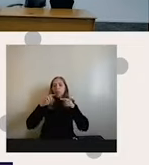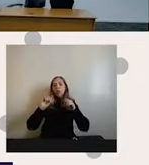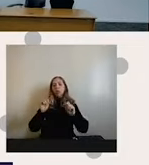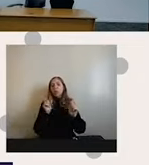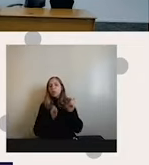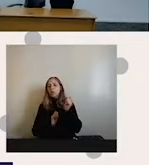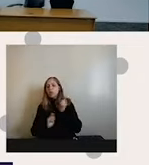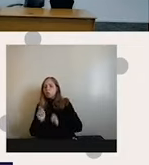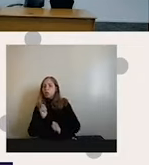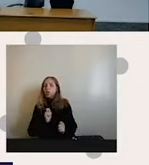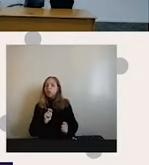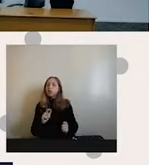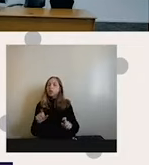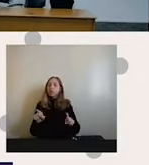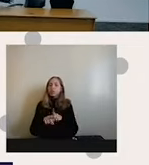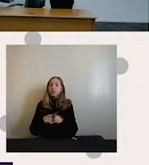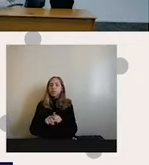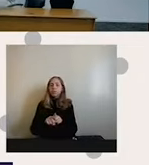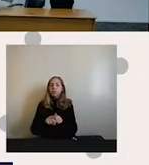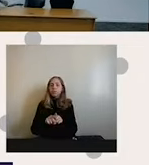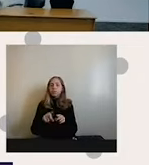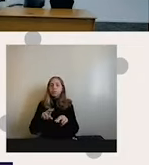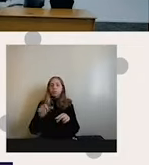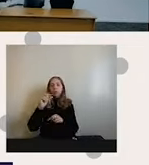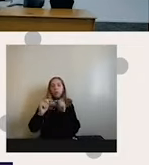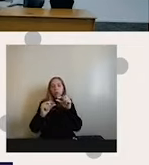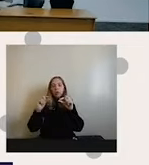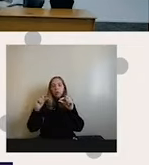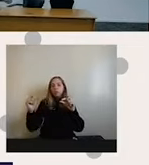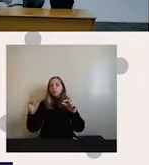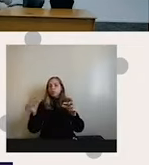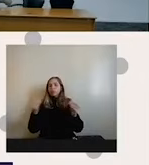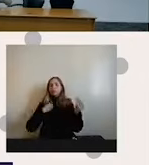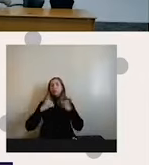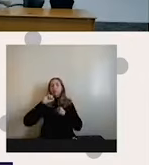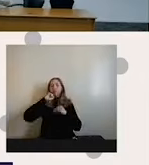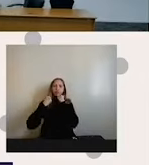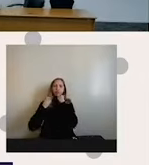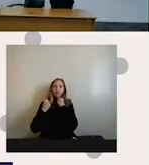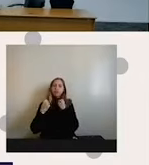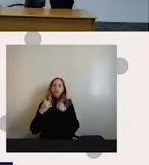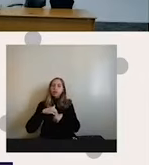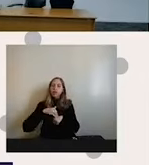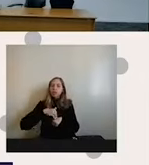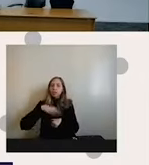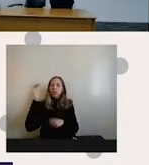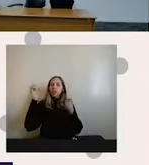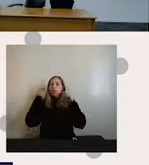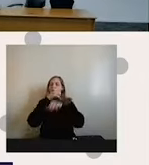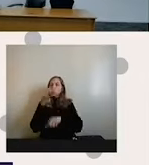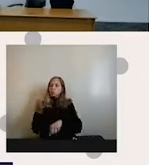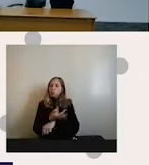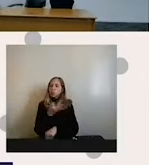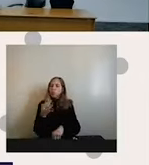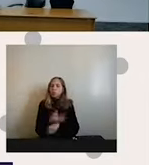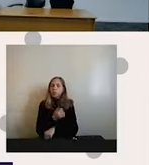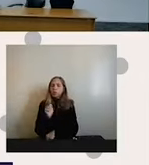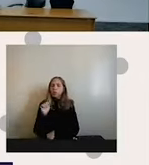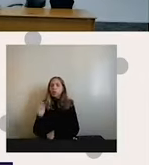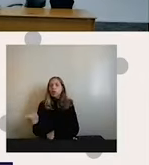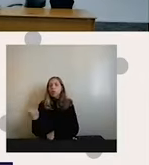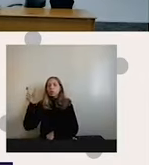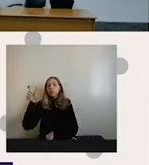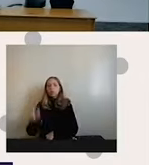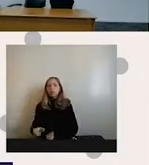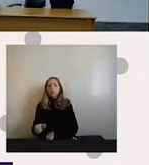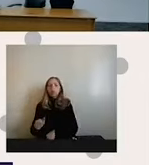fatores estressores são mais difíceis de suportar do que uma pessoa que está numa fase boa.